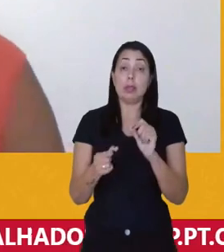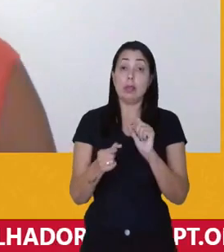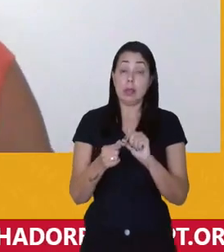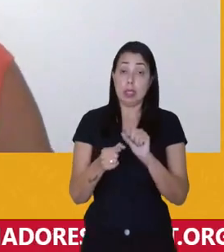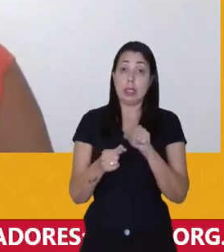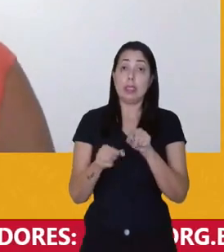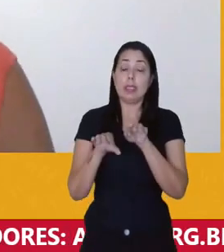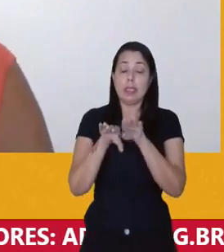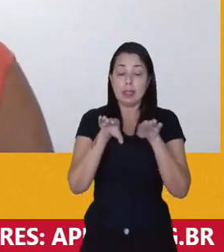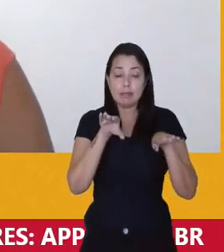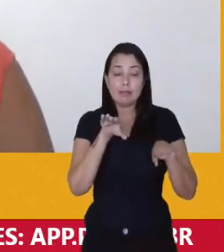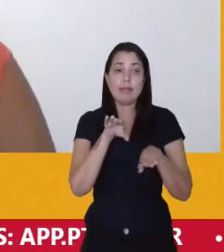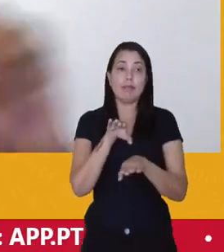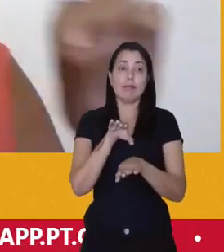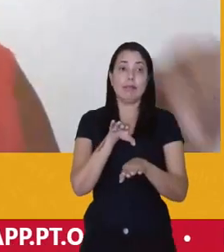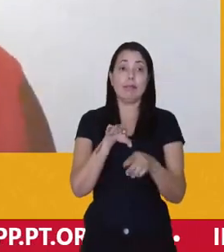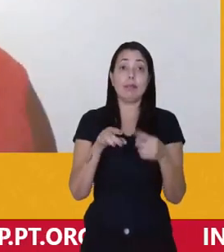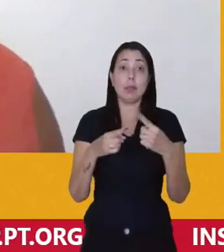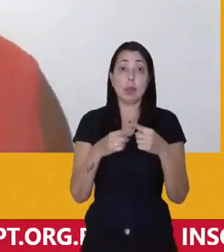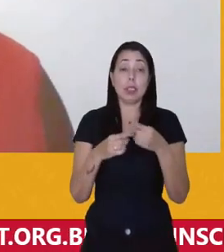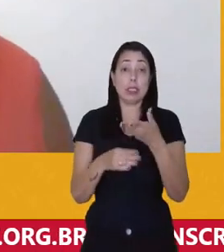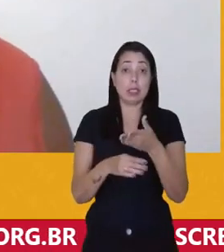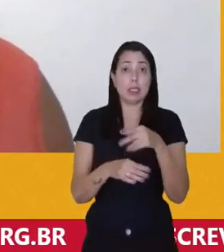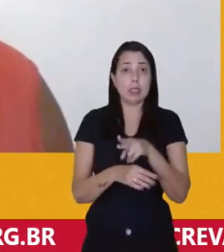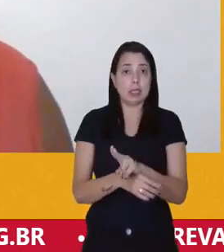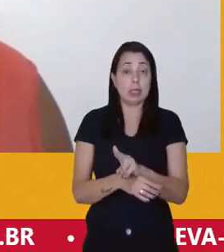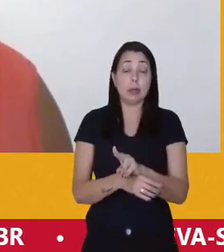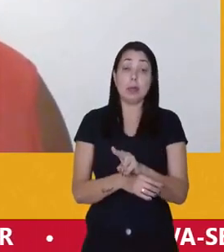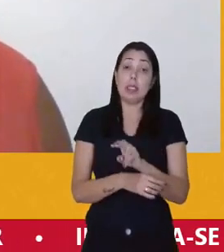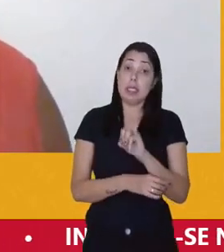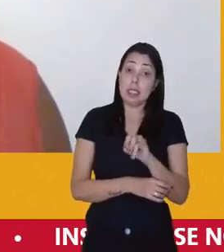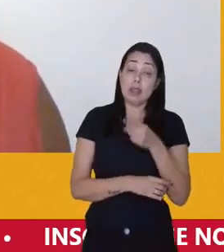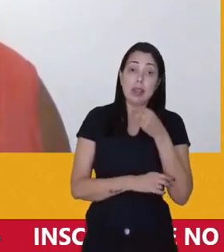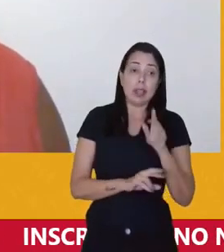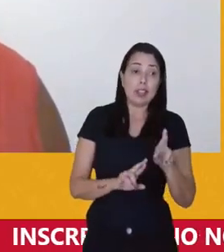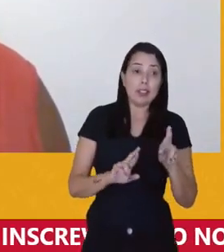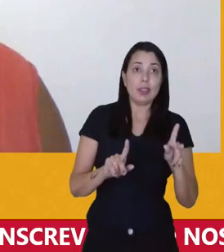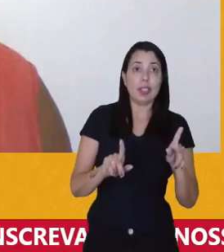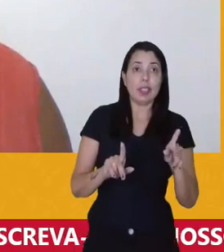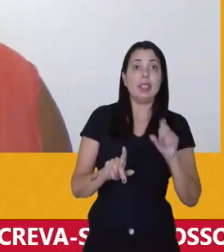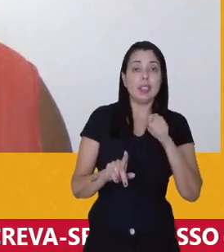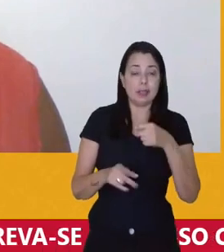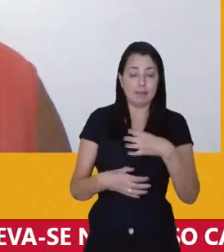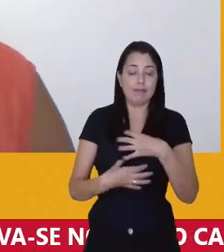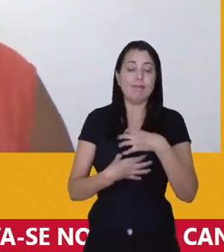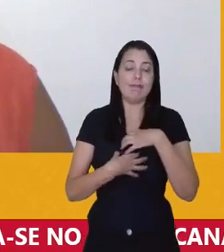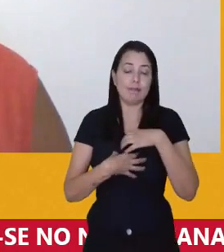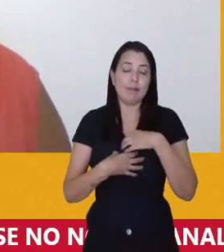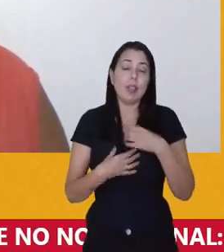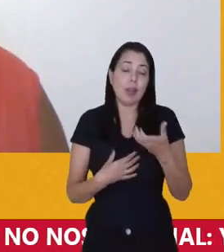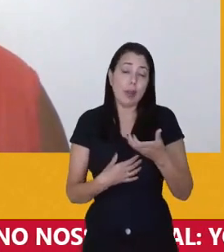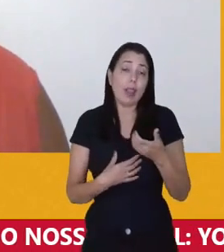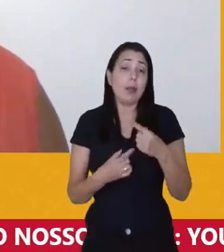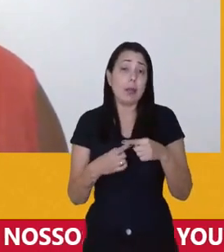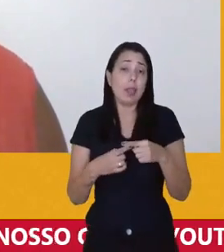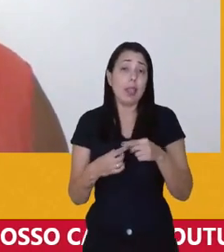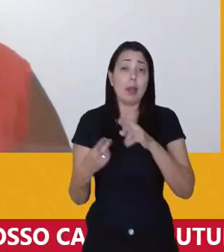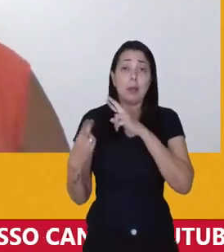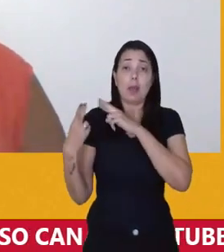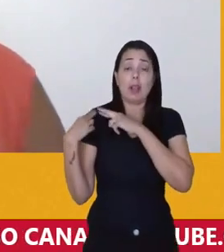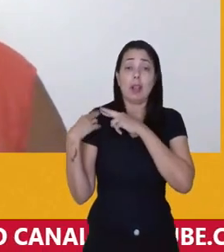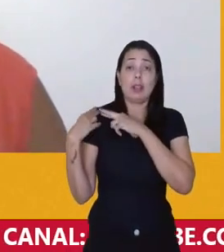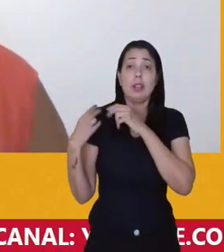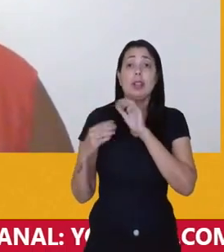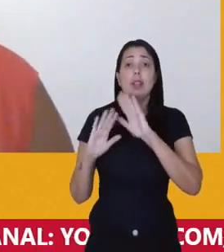a desigualdade, porque se produzisse a diferença, eu ficaria muito satisfeito, né? Porque o papel da escola